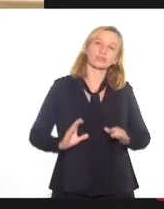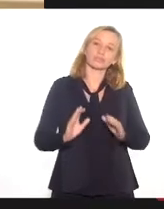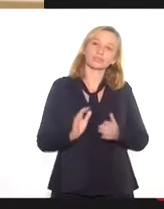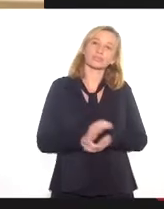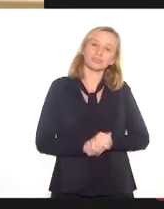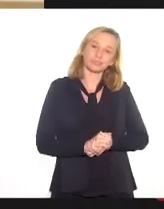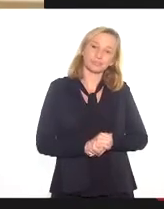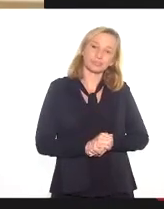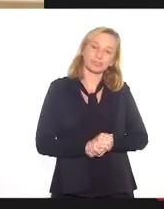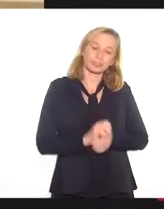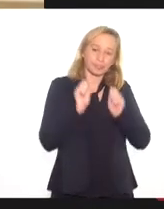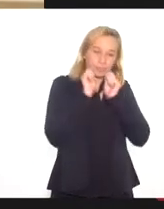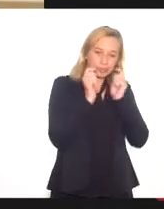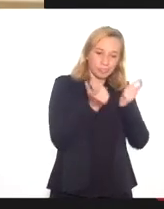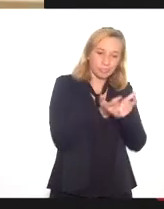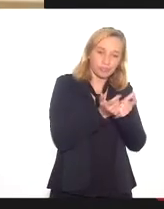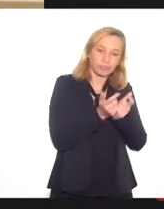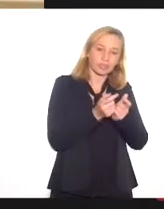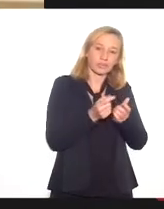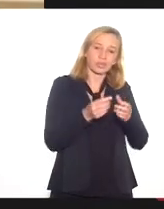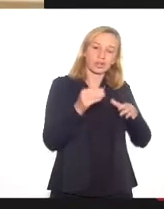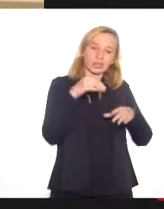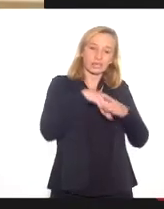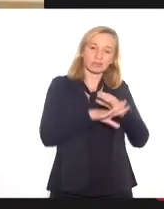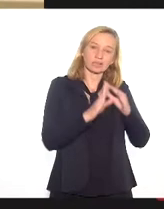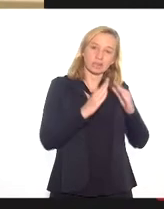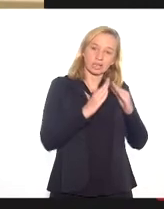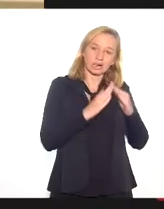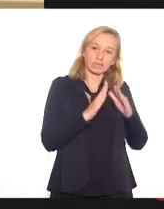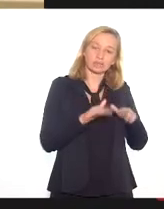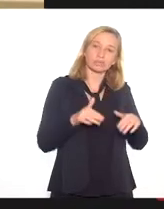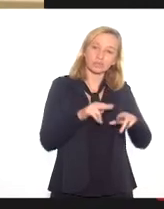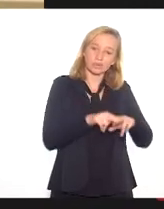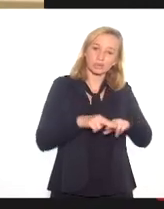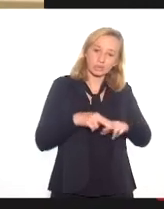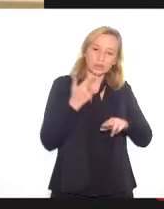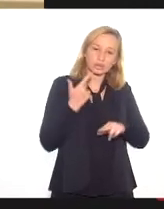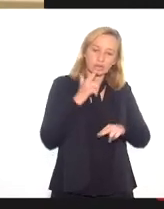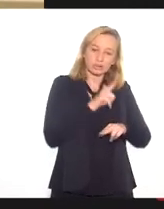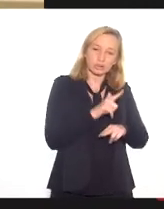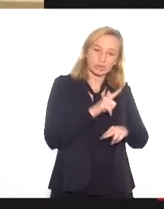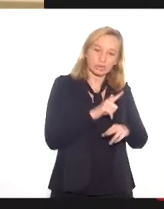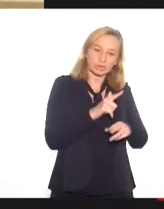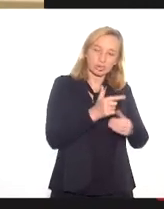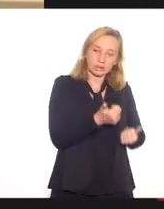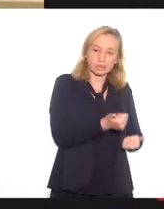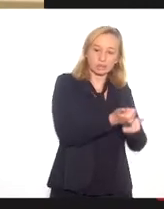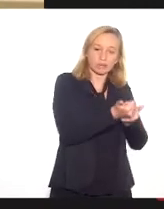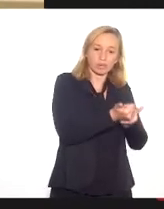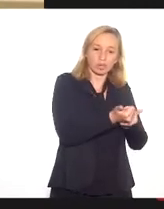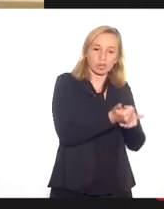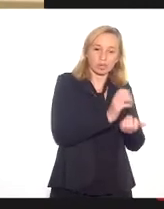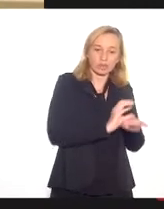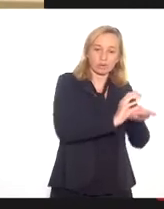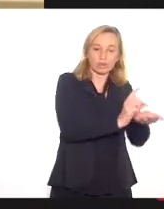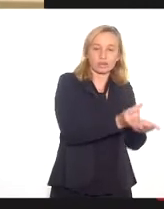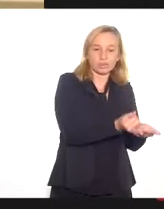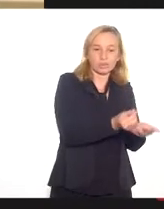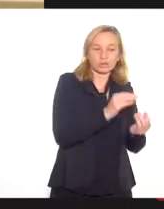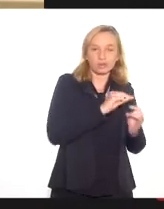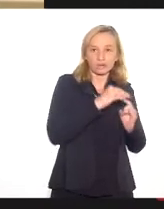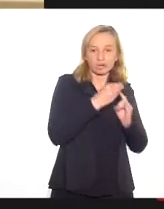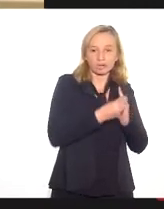Siciliano, promoveu dentro da casa. Então, portanto, conseguimos dar esse aporte financeiro a